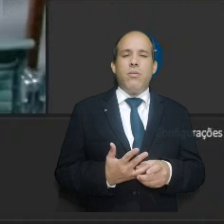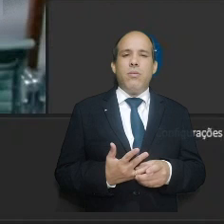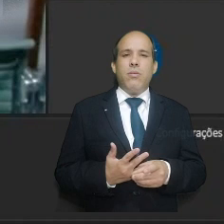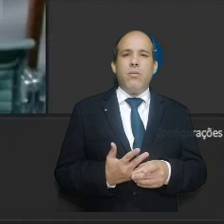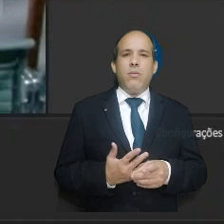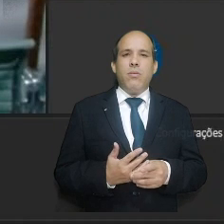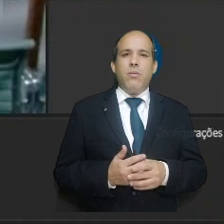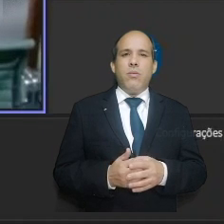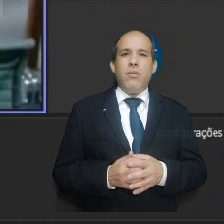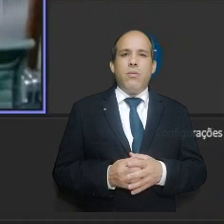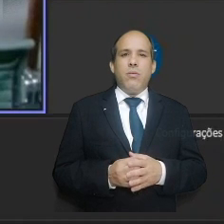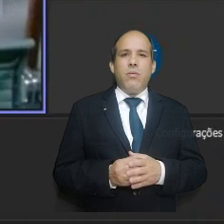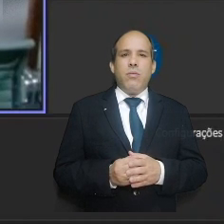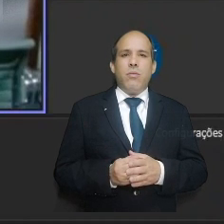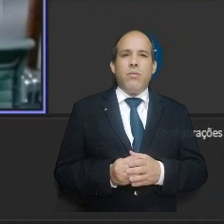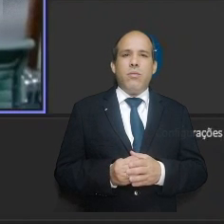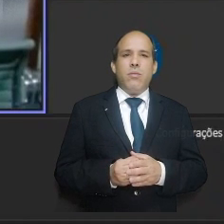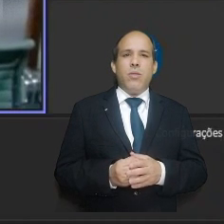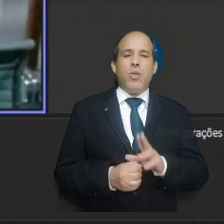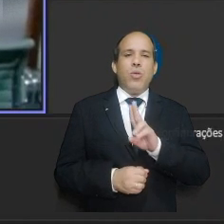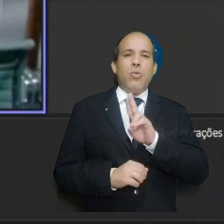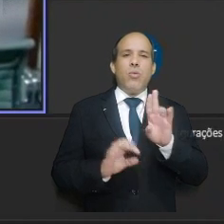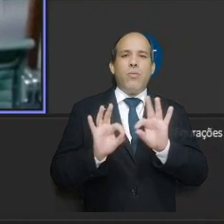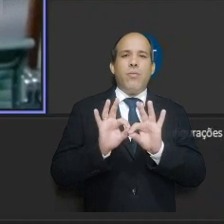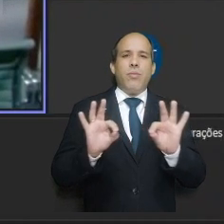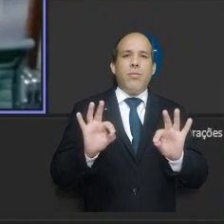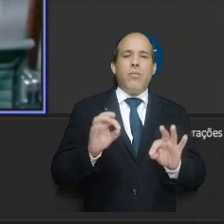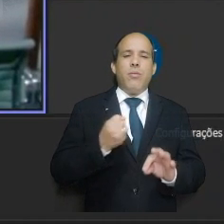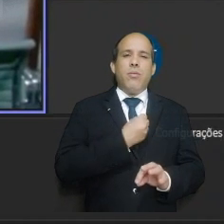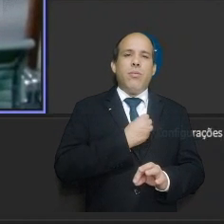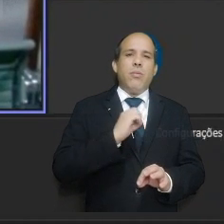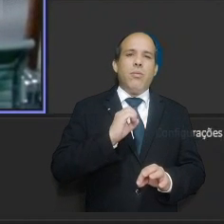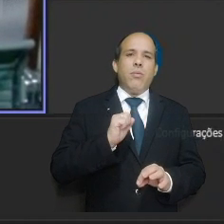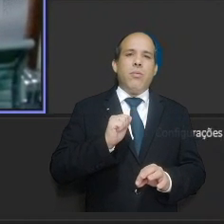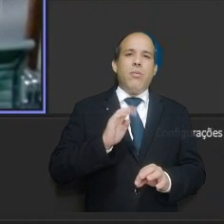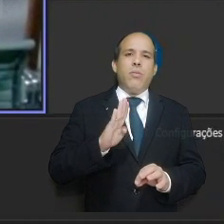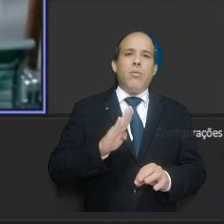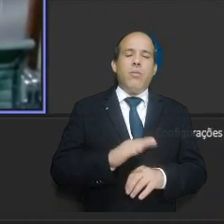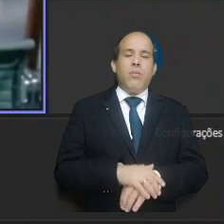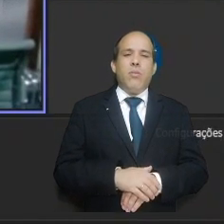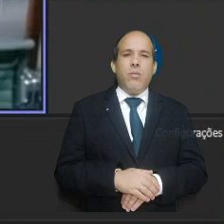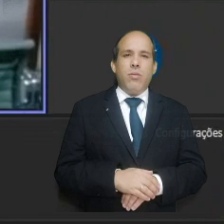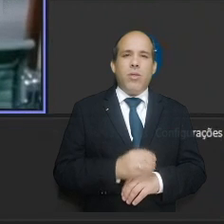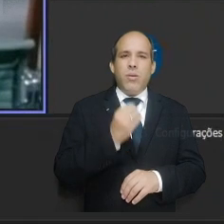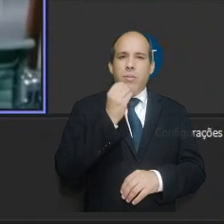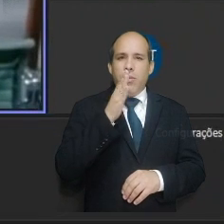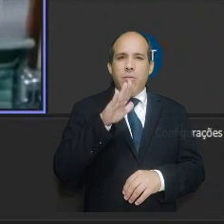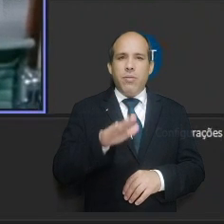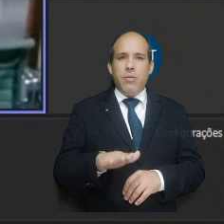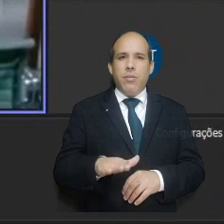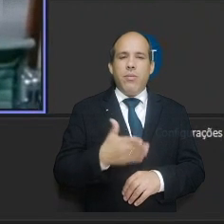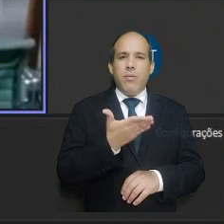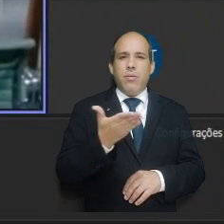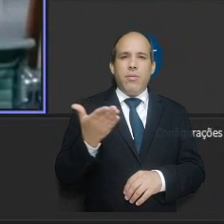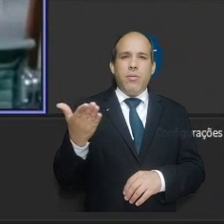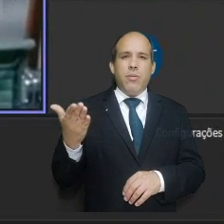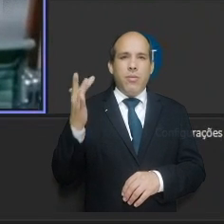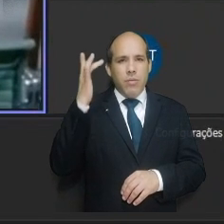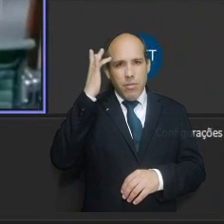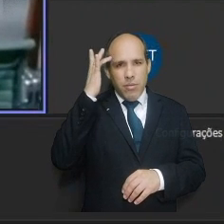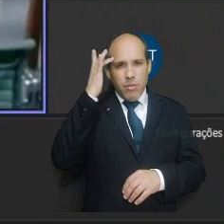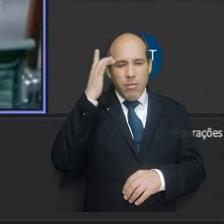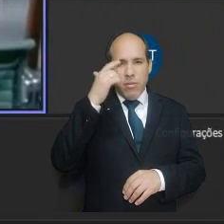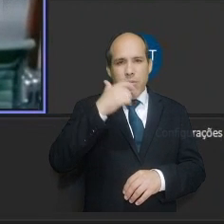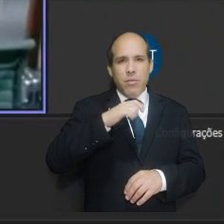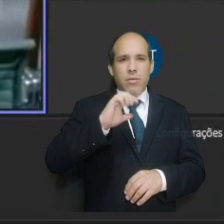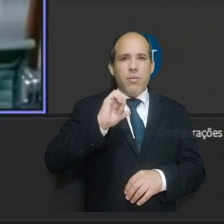comércio. Doutora Karine, por gentileza, declarar nome completo, OAB, e tem a palavra pelo prazer de mental, por favor. Boa tarde,